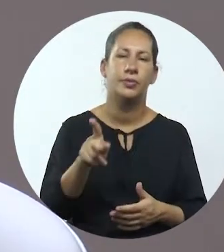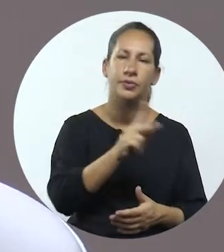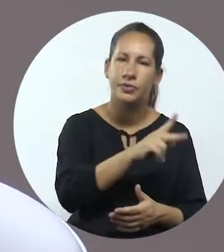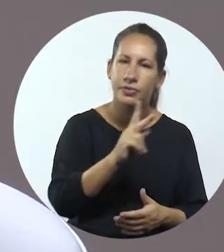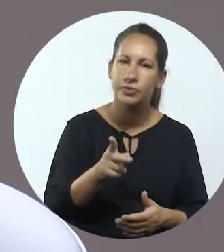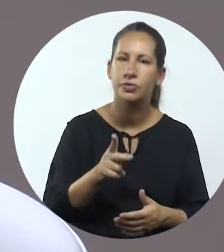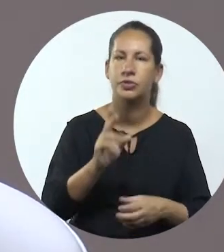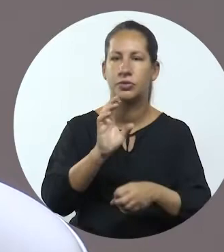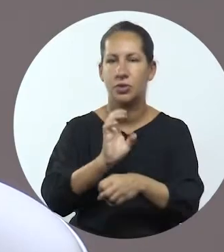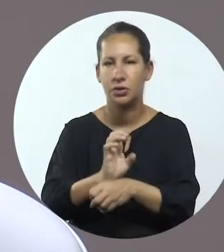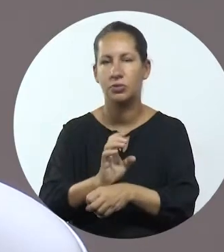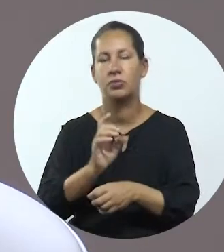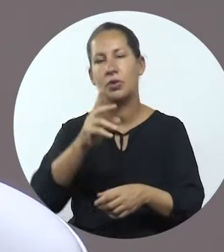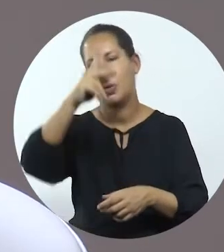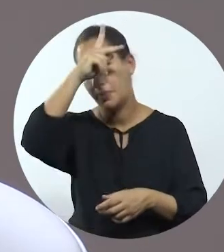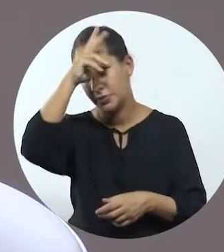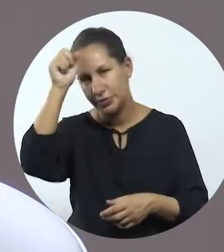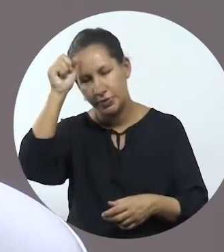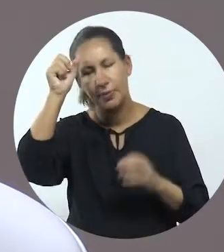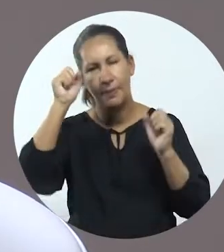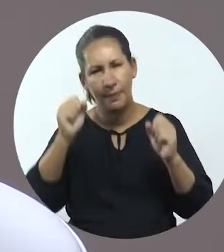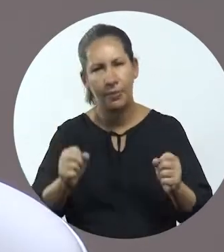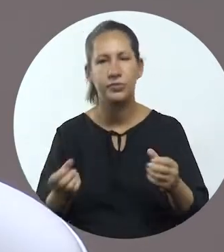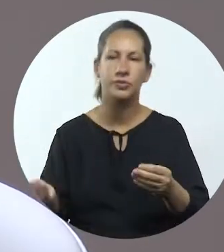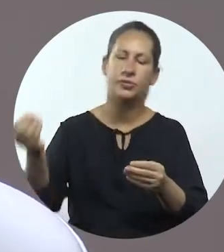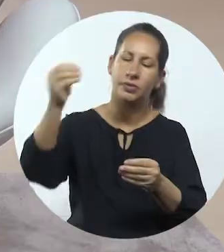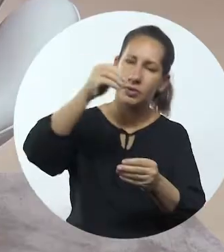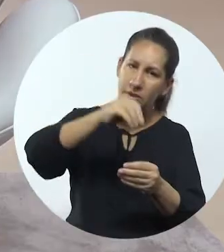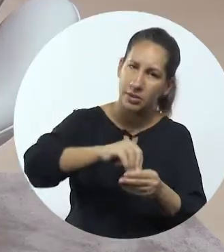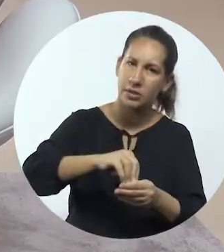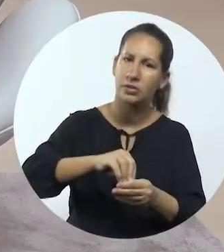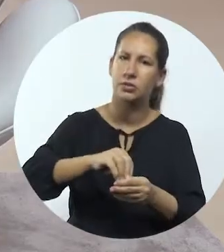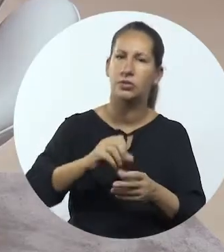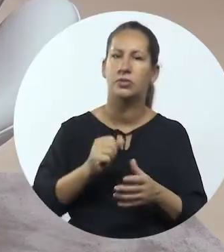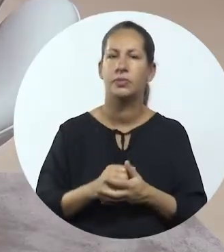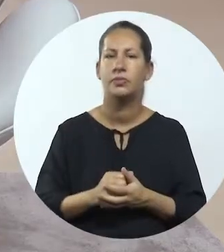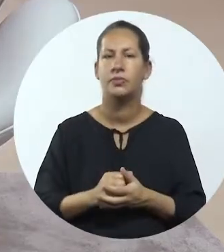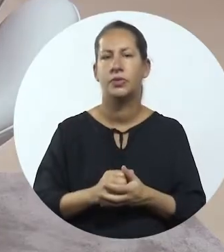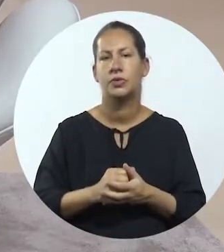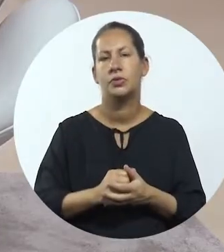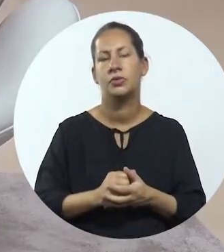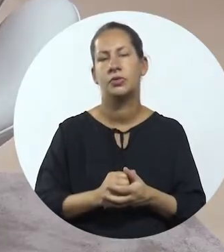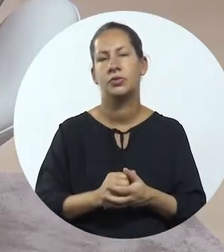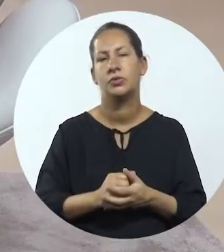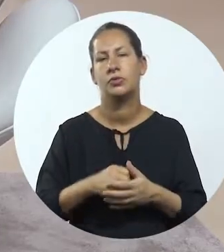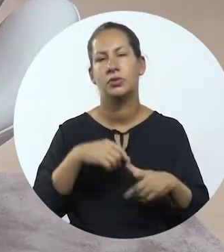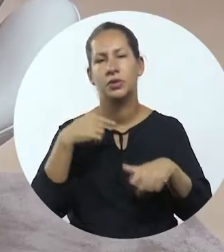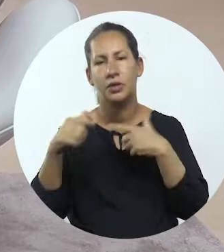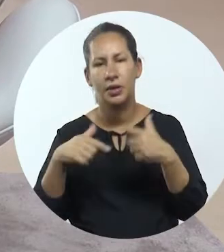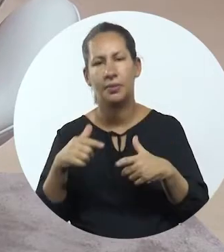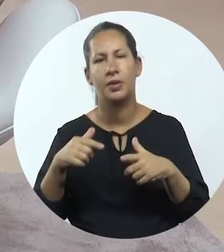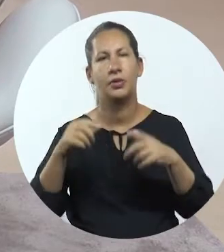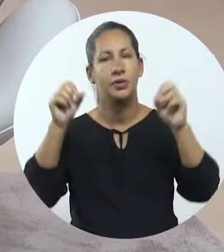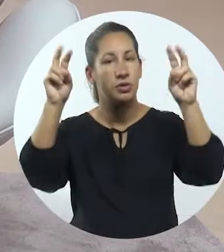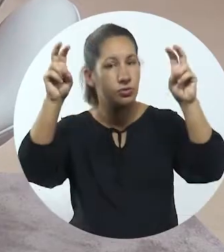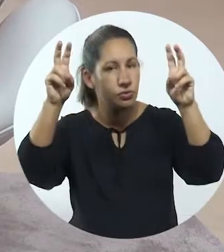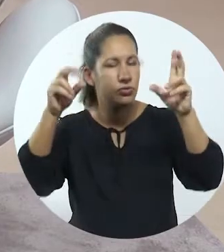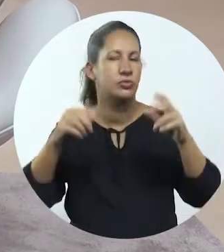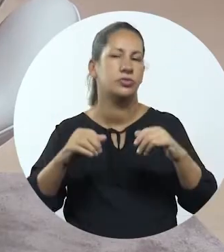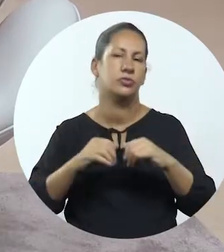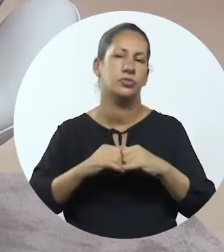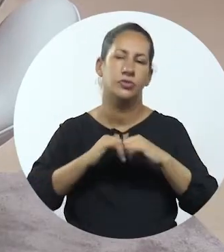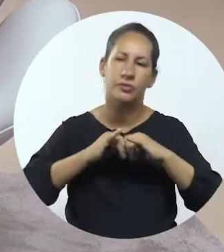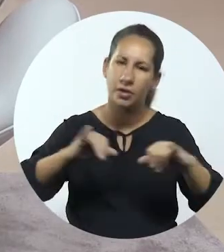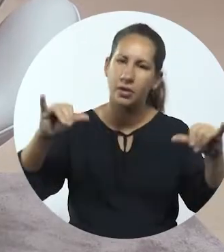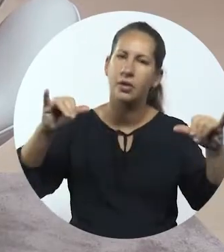rede estadual de ensino, para que eles possam, dentro da grade curricular, trabalhar esses assuntos. Então, a gente vai ter